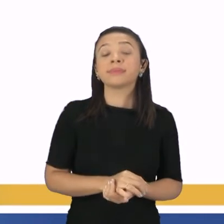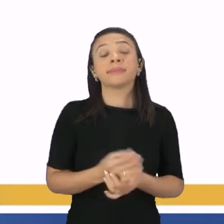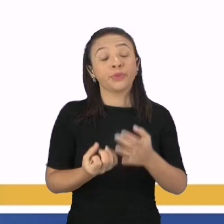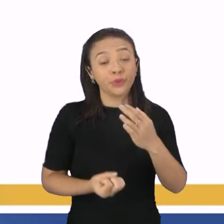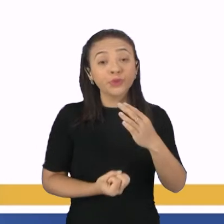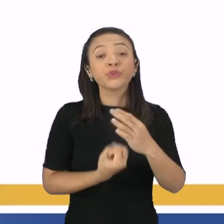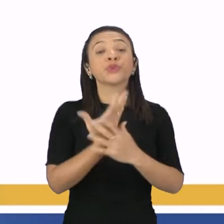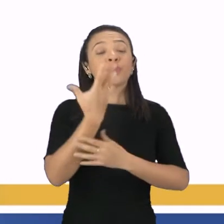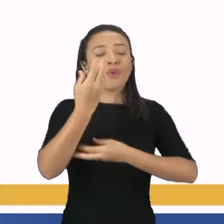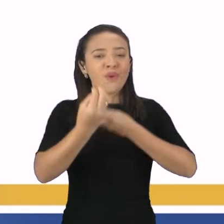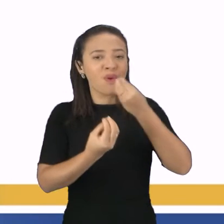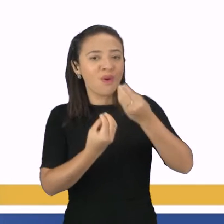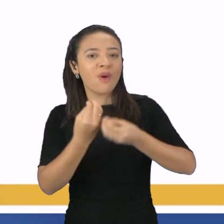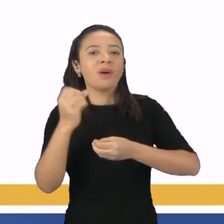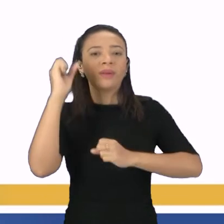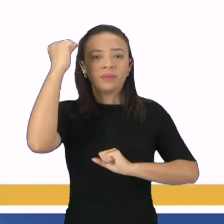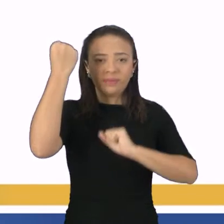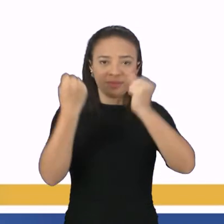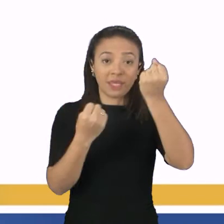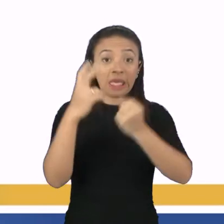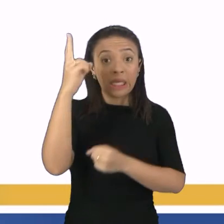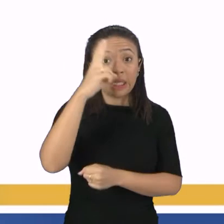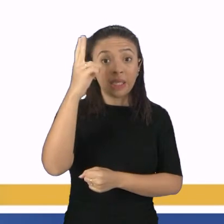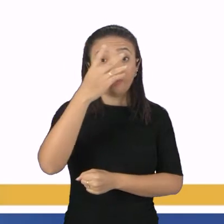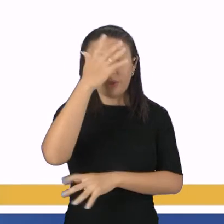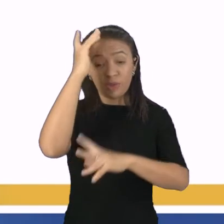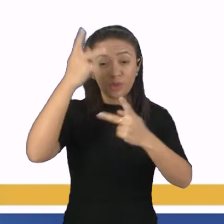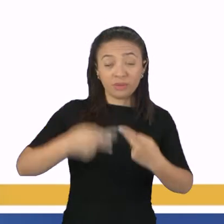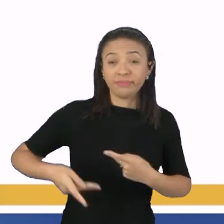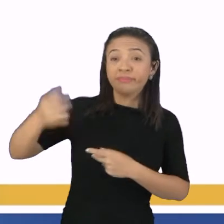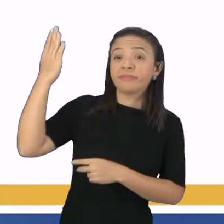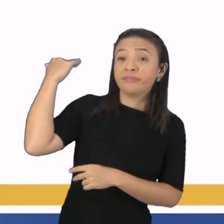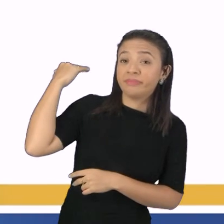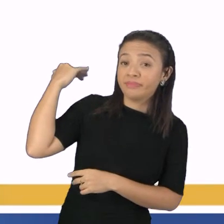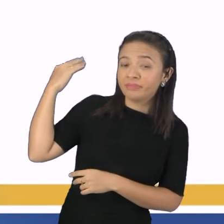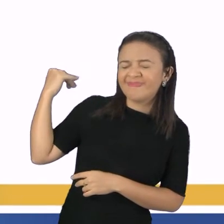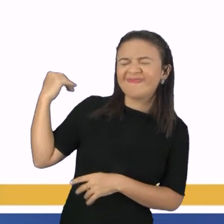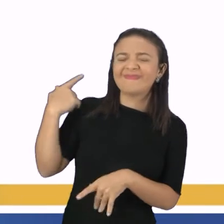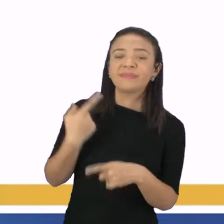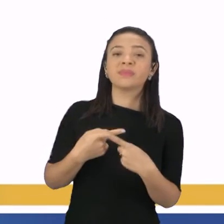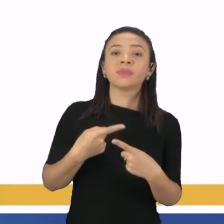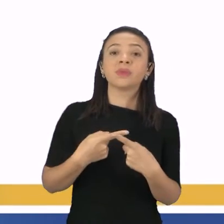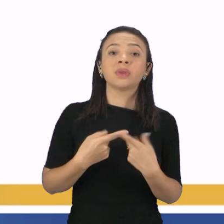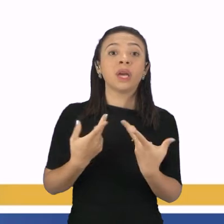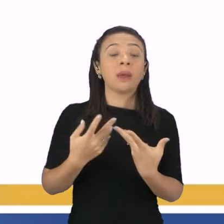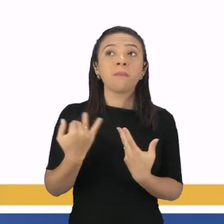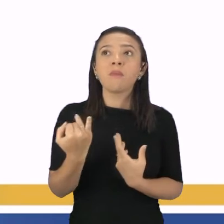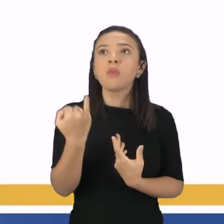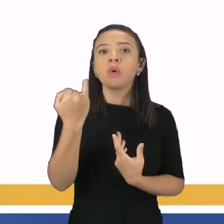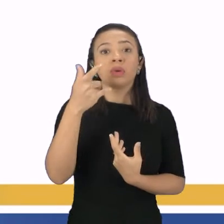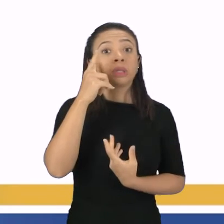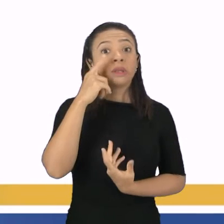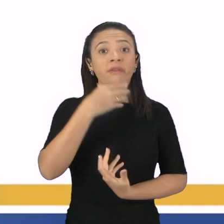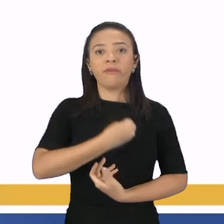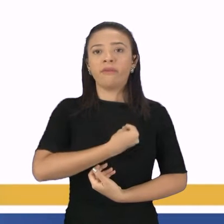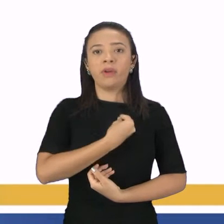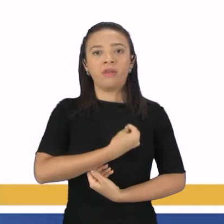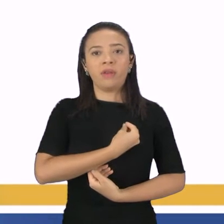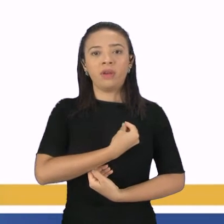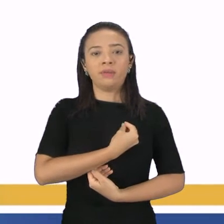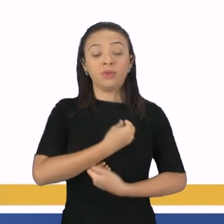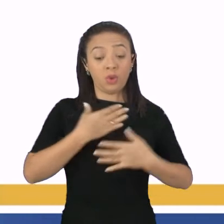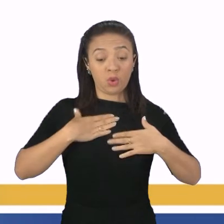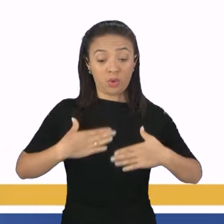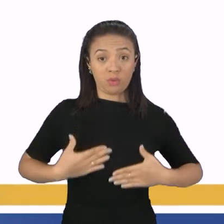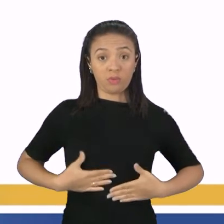da educação física, que ela remota a tempos do homem primitivo, porque era uma questão de vida ou morte. O corpo